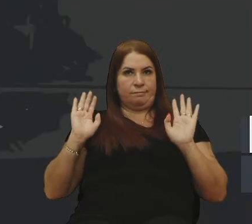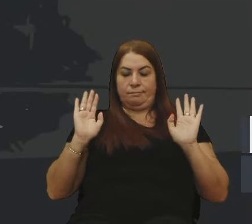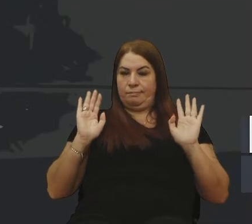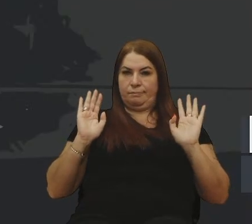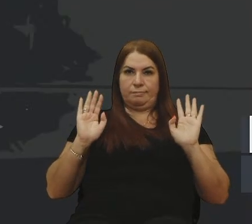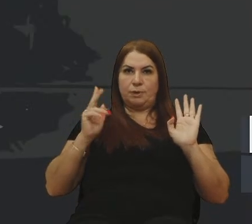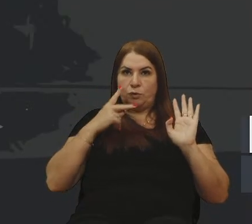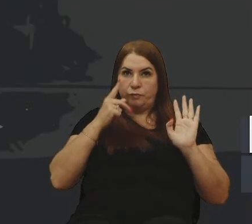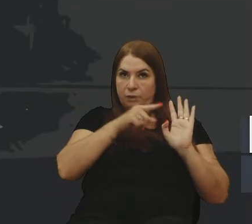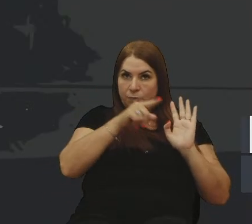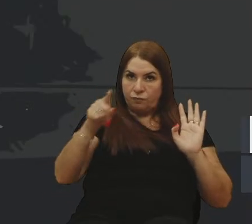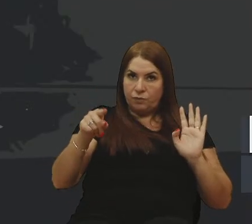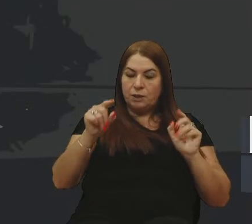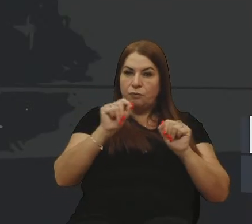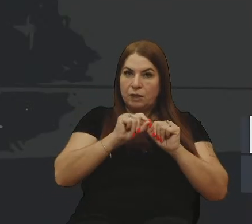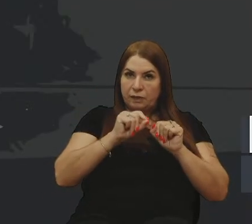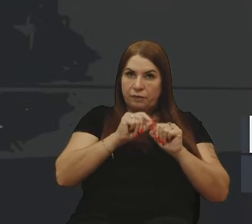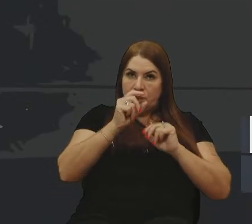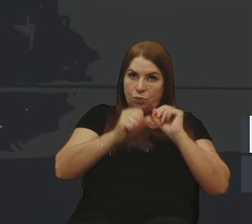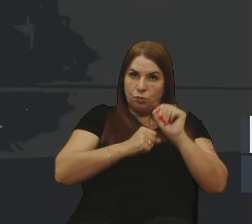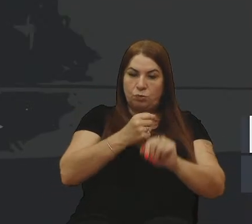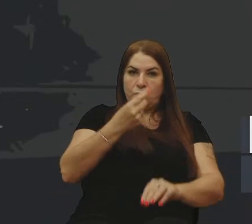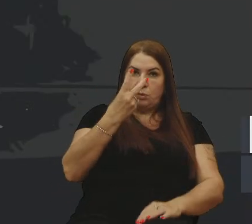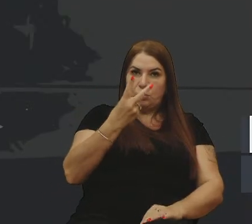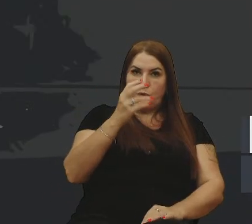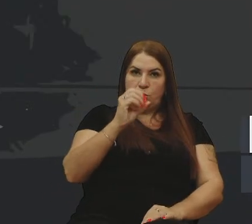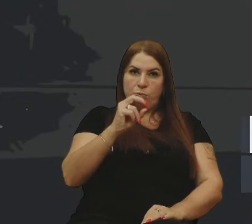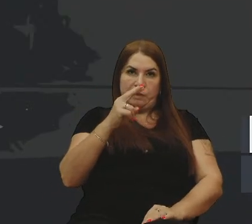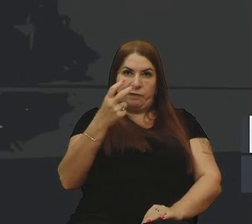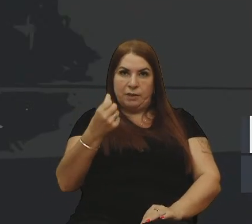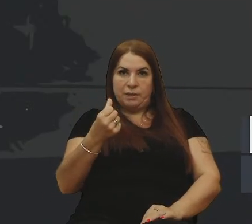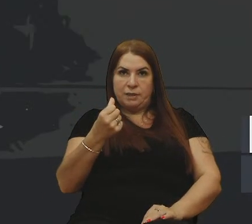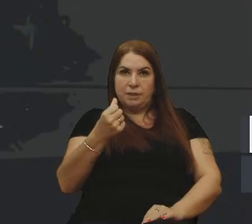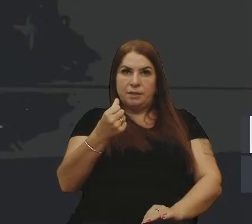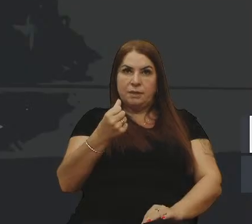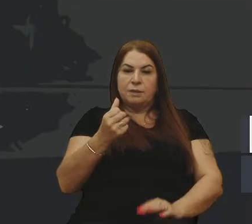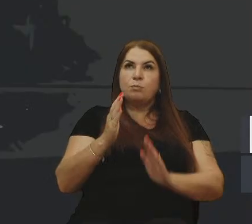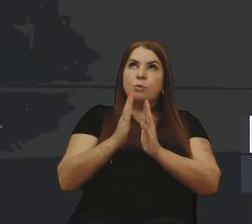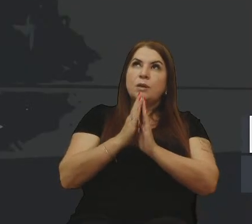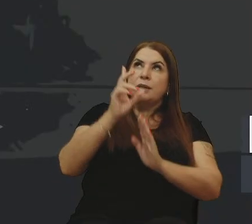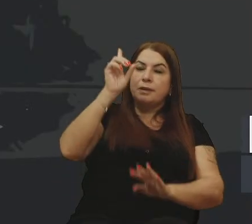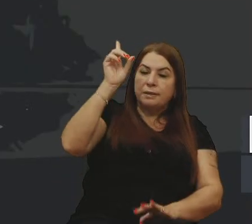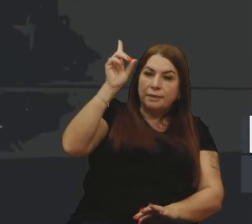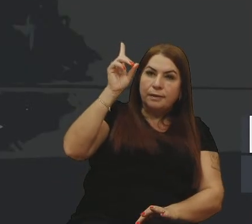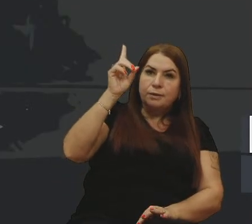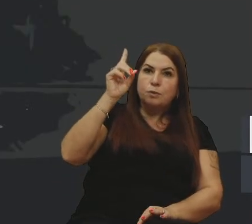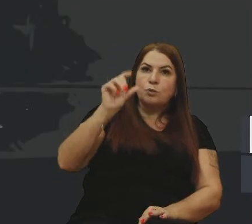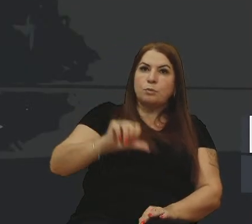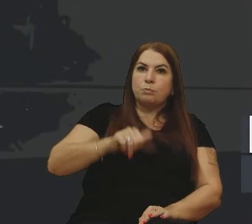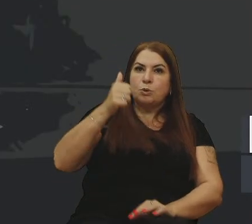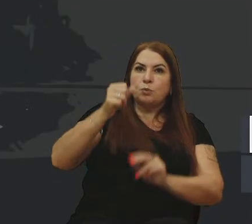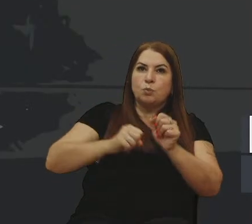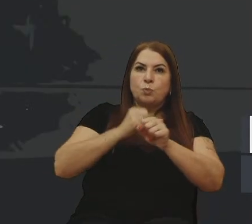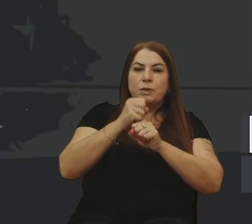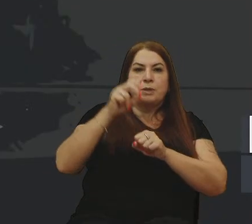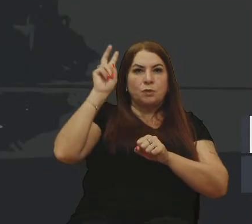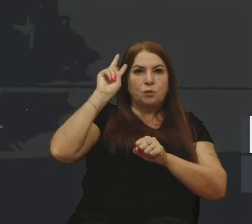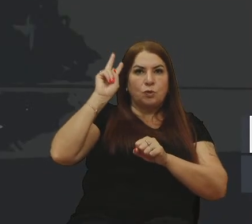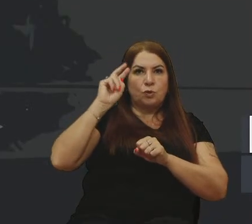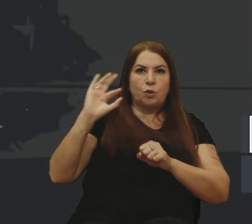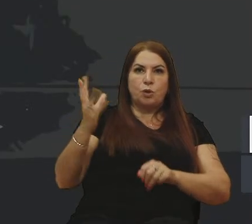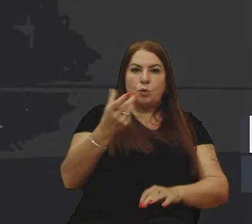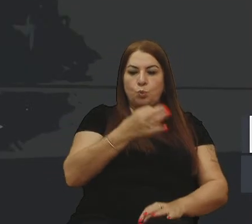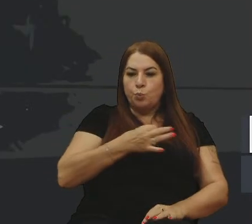Eu estou dizendo para vocês, eu vou fazer do ano de 2026, com a graça do meu bom Deus, um dos melhores anos da história da Tudo em